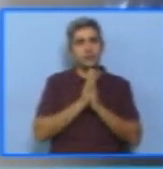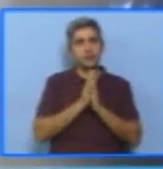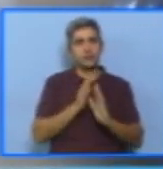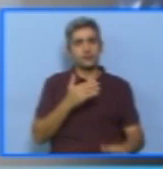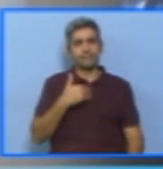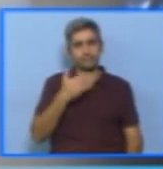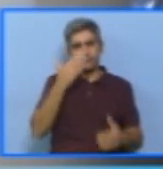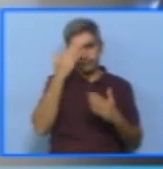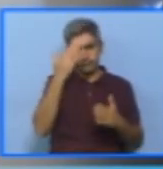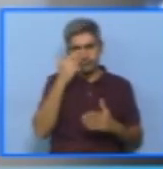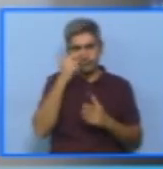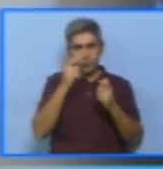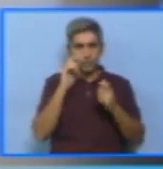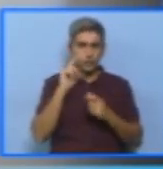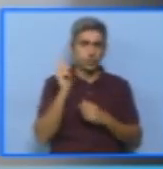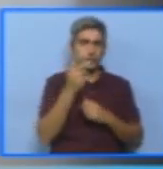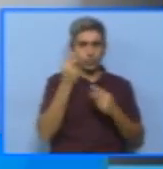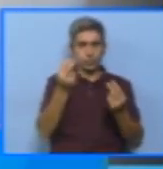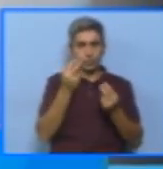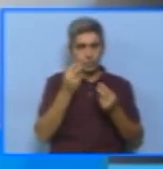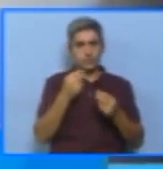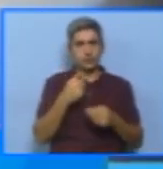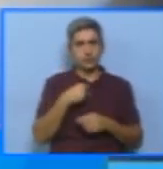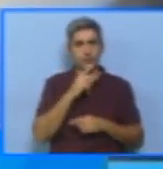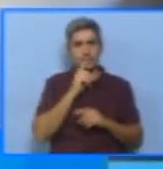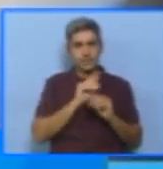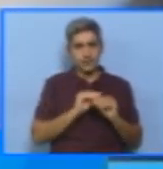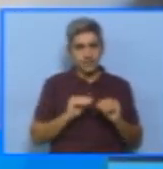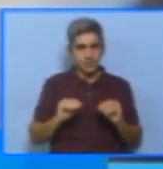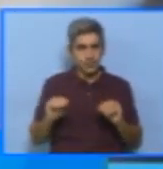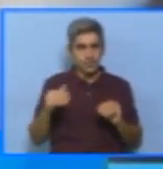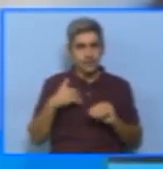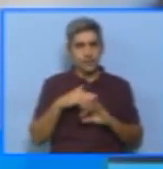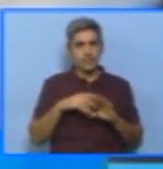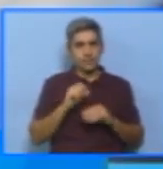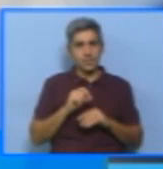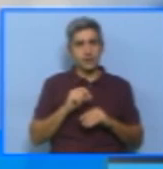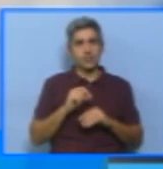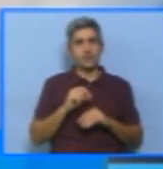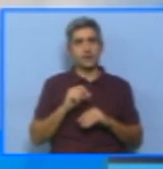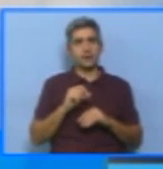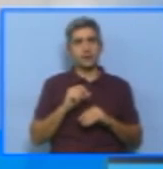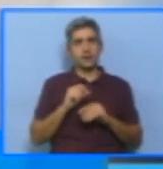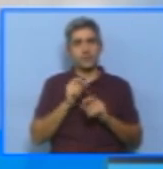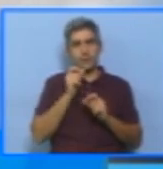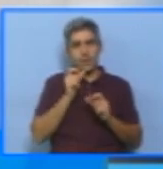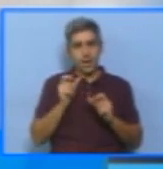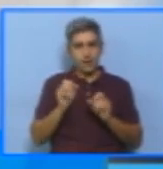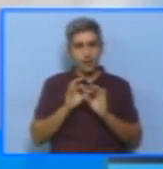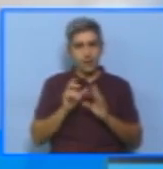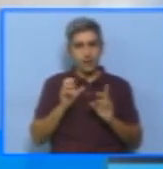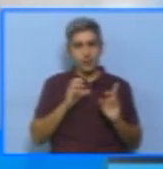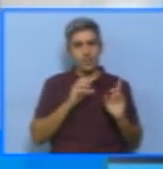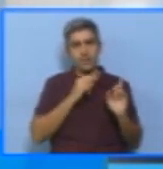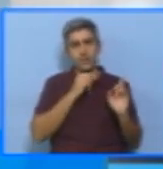Saudando os nossos telespectadores, eu, no meu silêncio, faria tão bem minhas as palavras do